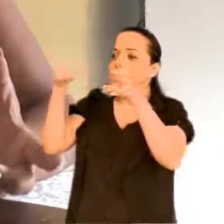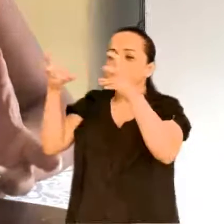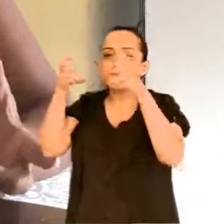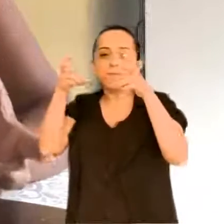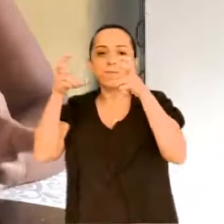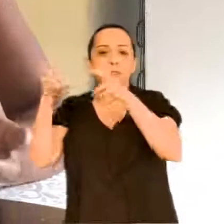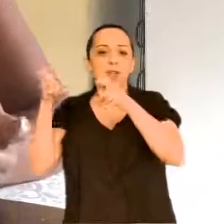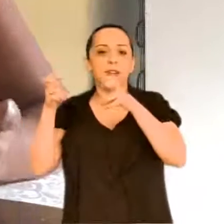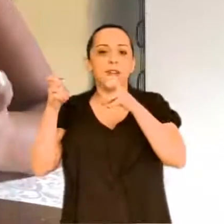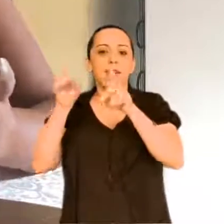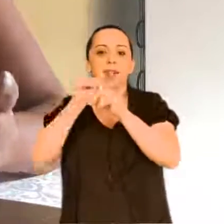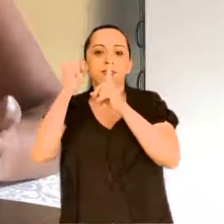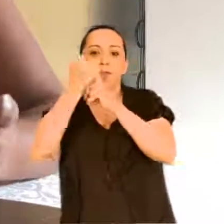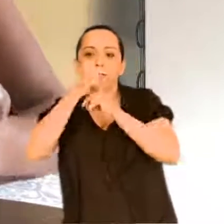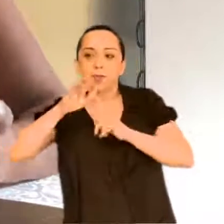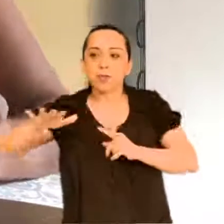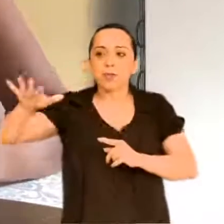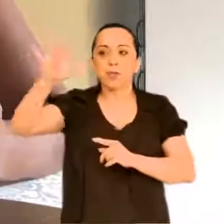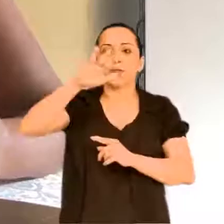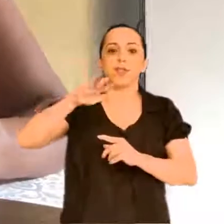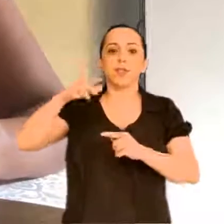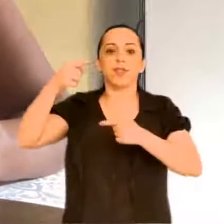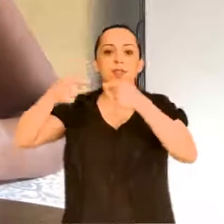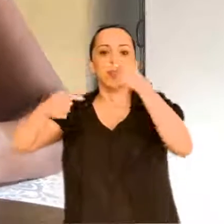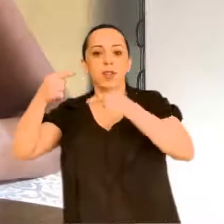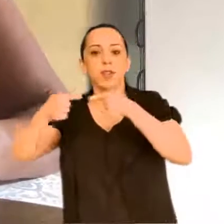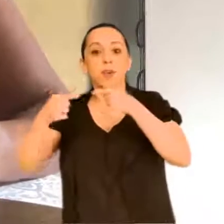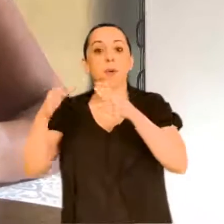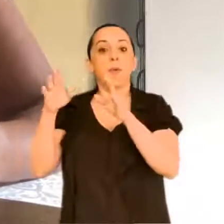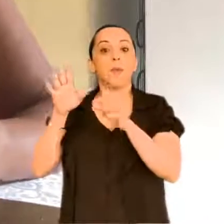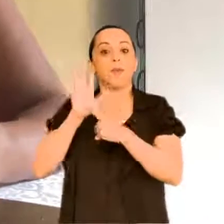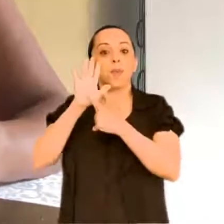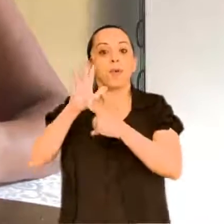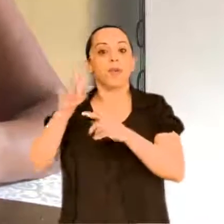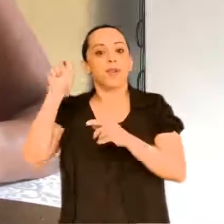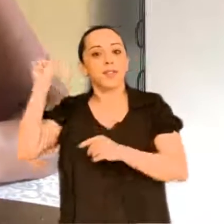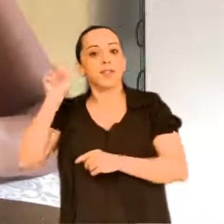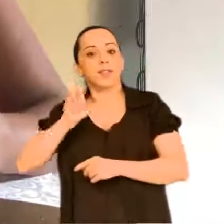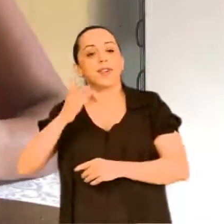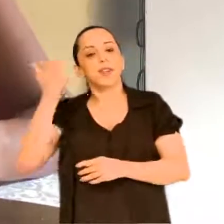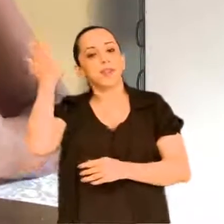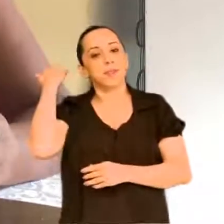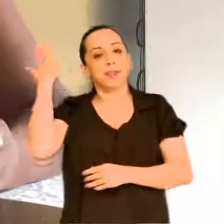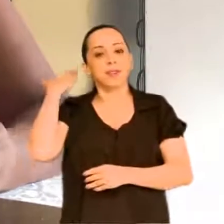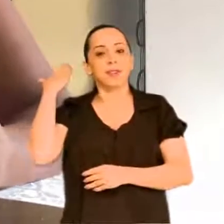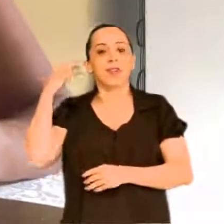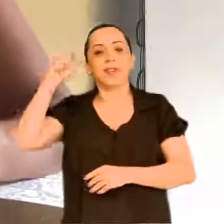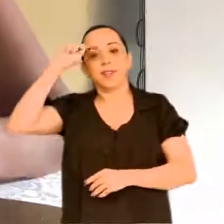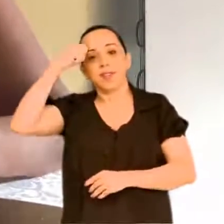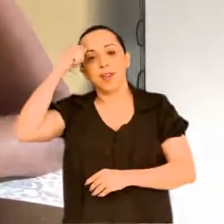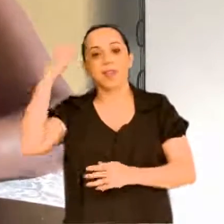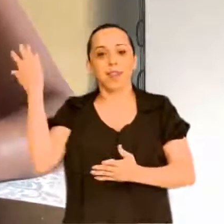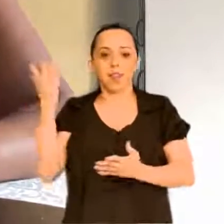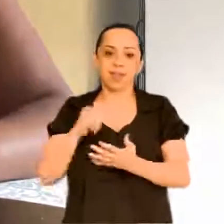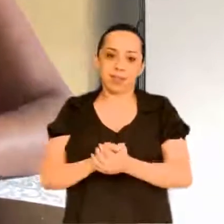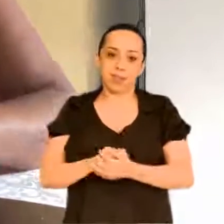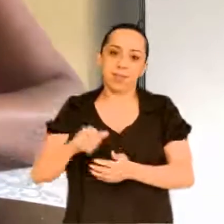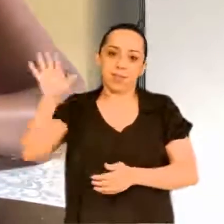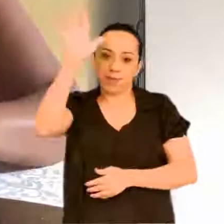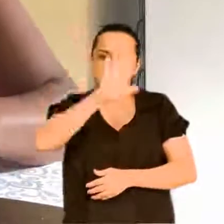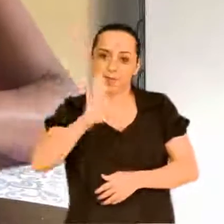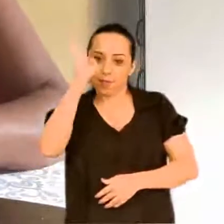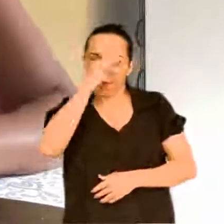do local, você percebe ali uma organização social e política muito ao estilo das comunidades